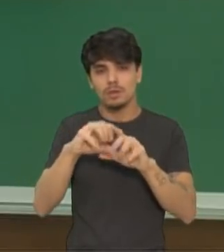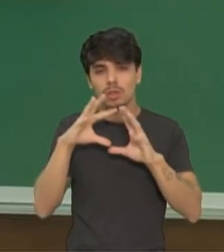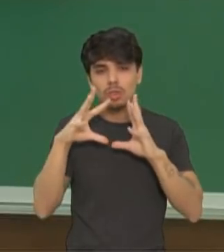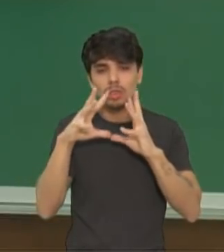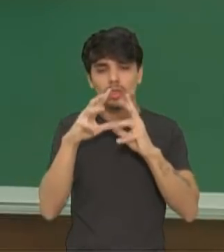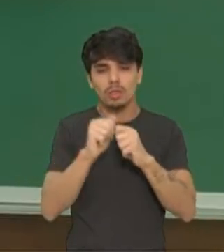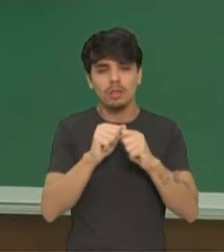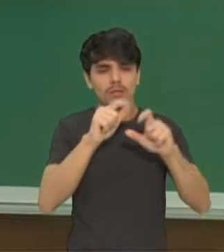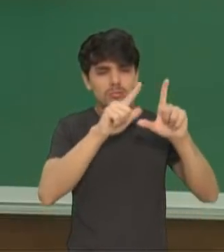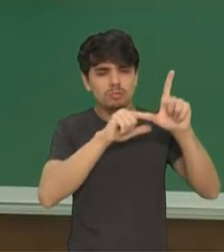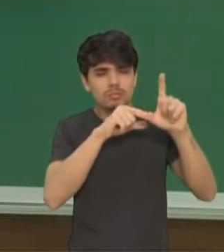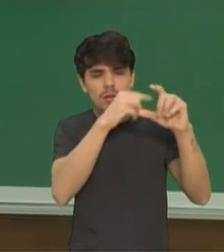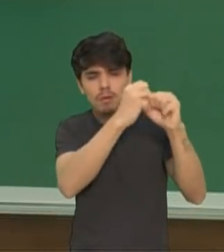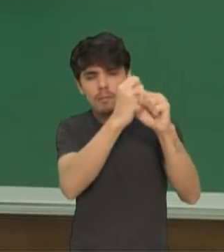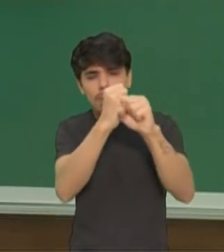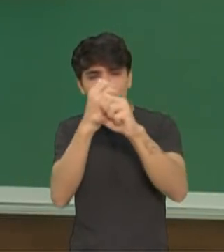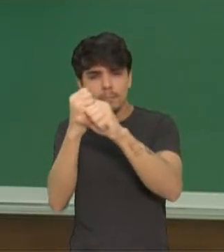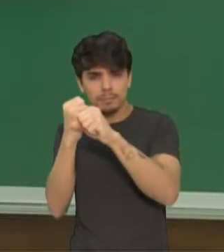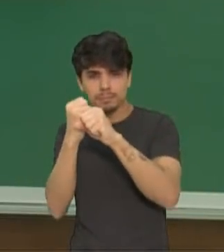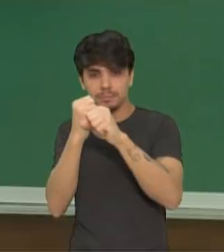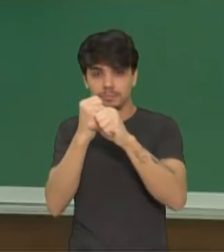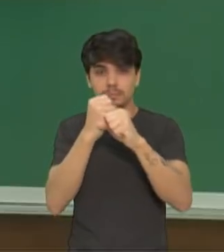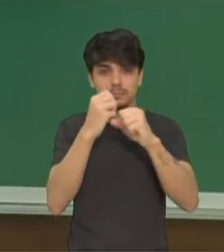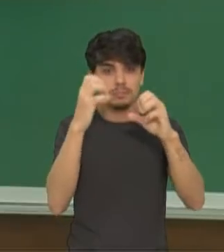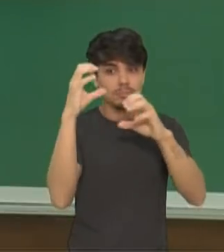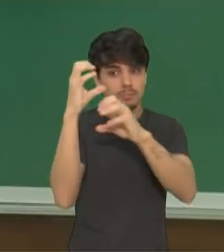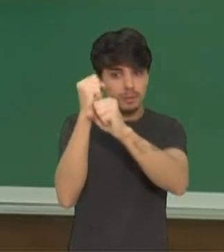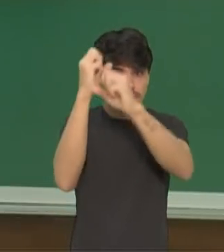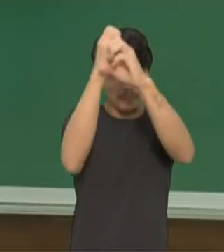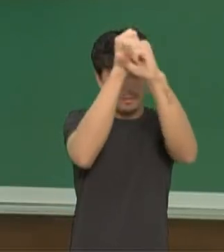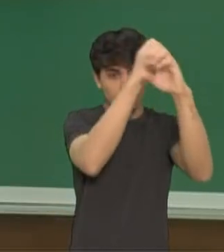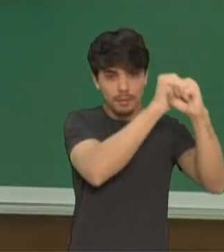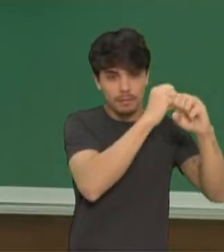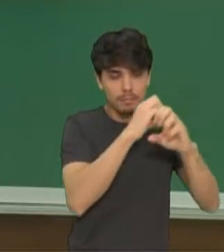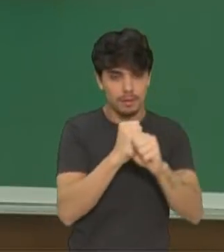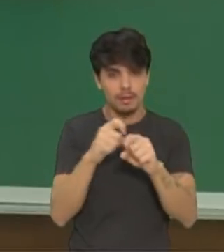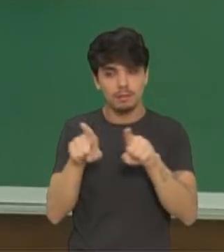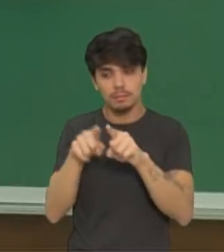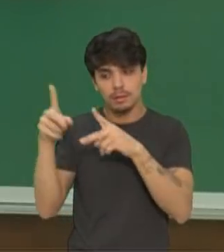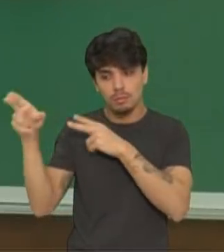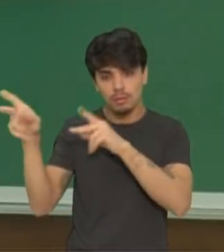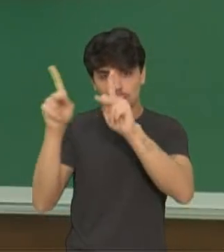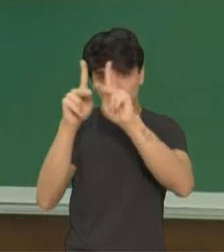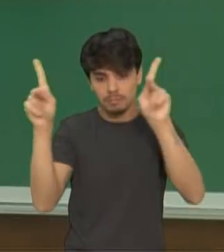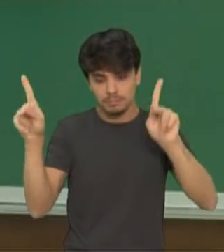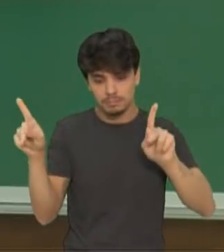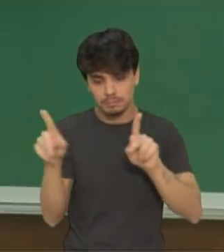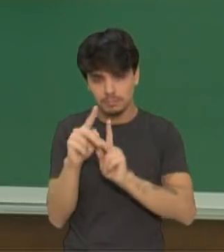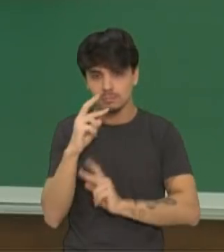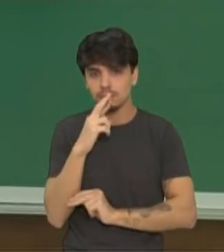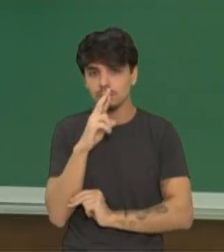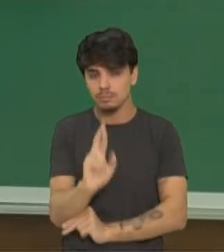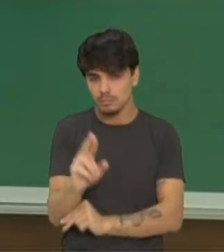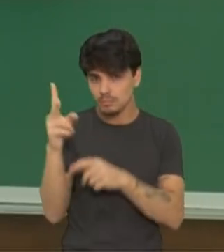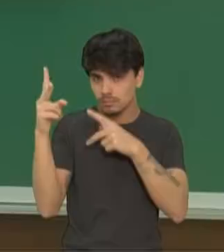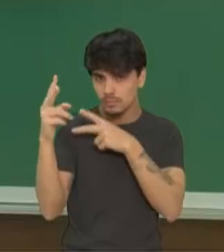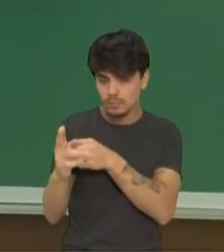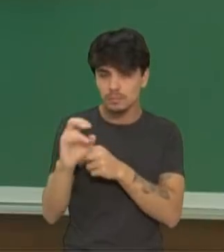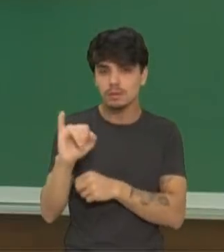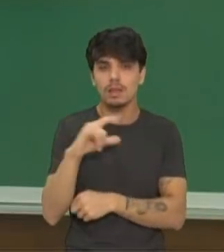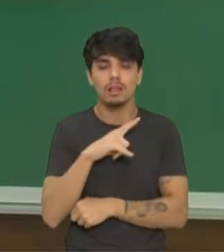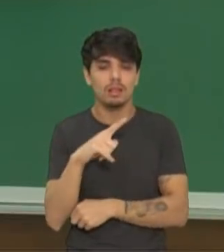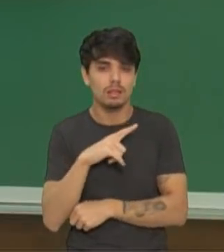as dimensões, os 4 lados e igualamos o perímetro. Vai dar o mesmo resultado como se